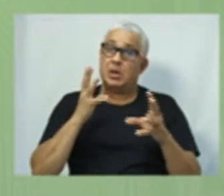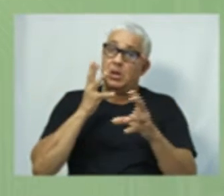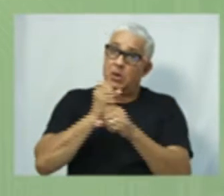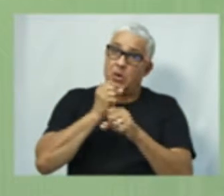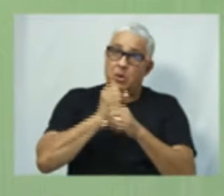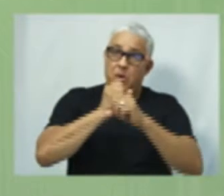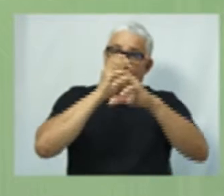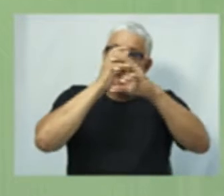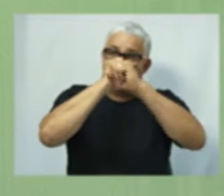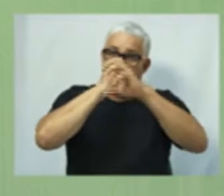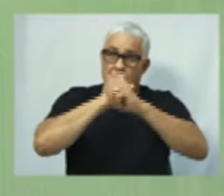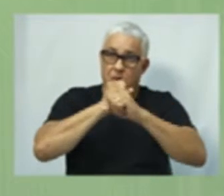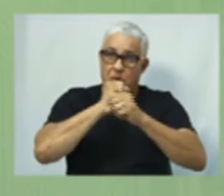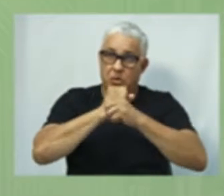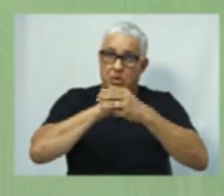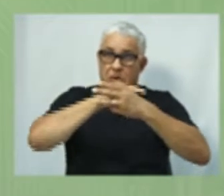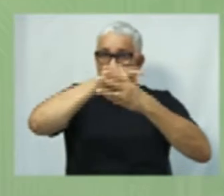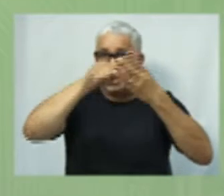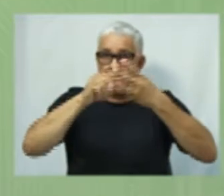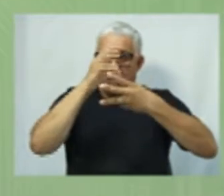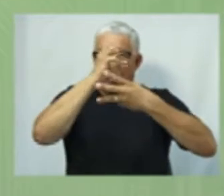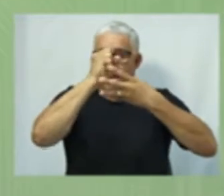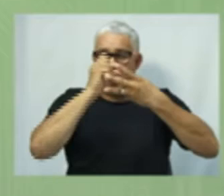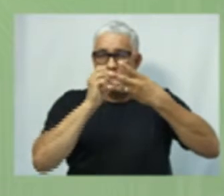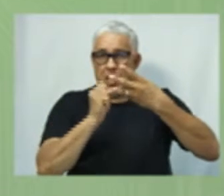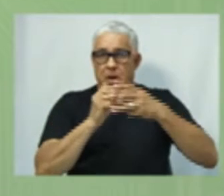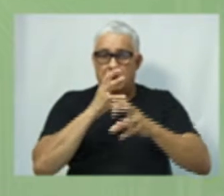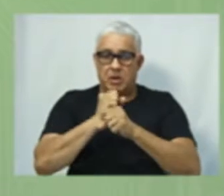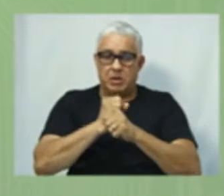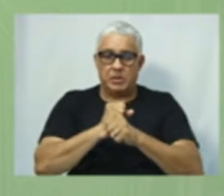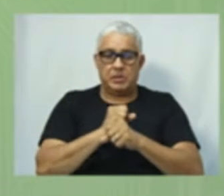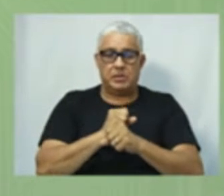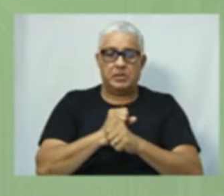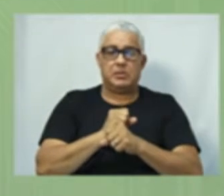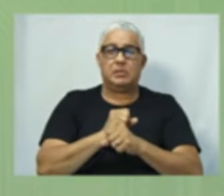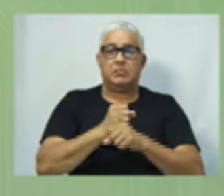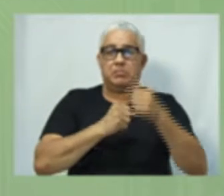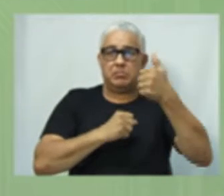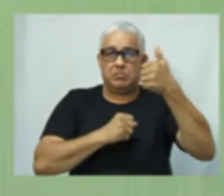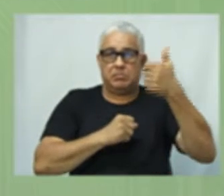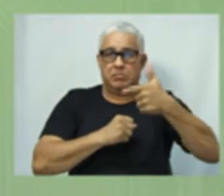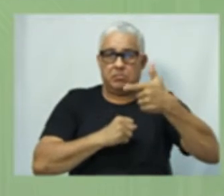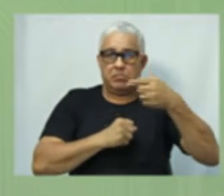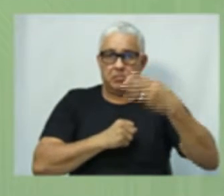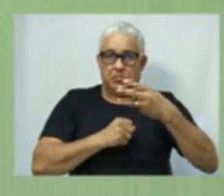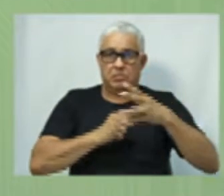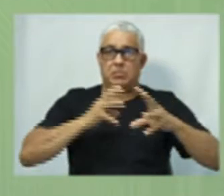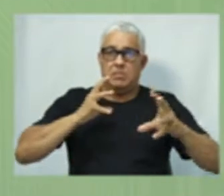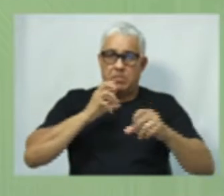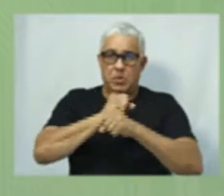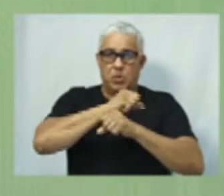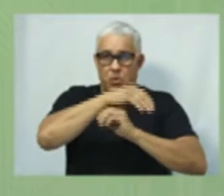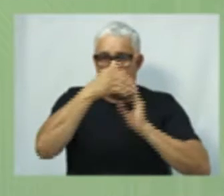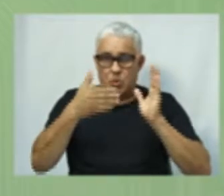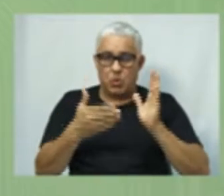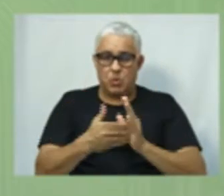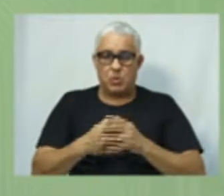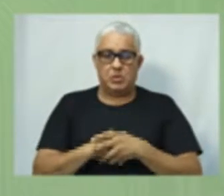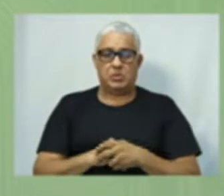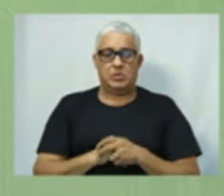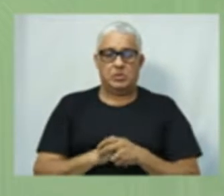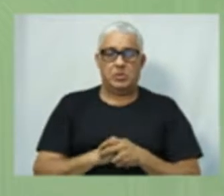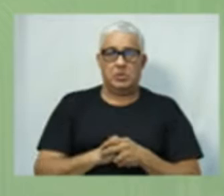a somatória deles. Pego o primeiro, o segundo, o terceiro e somo